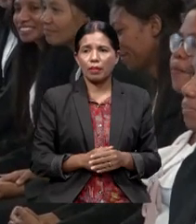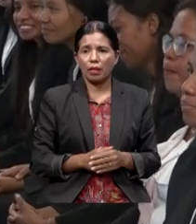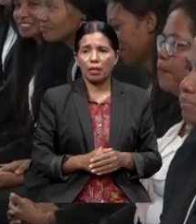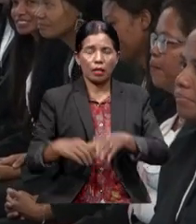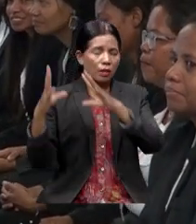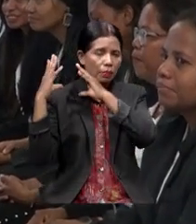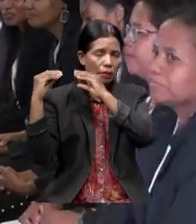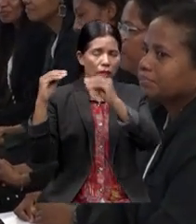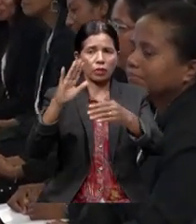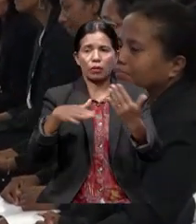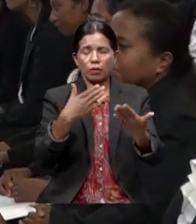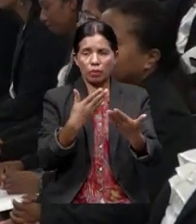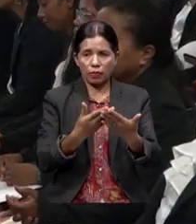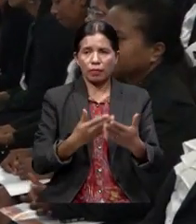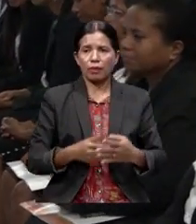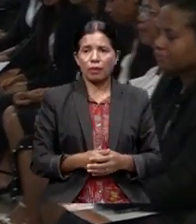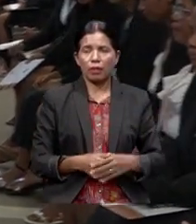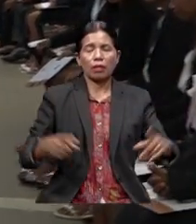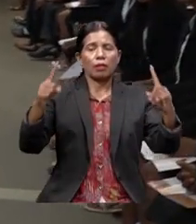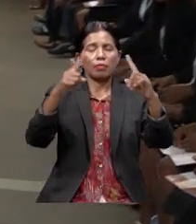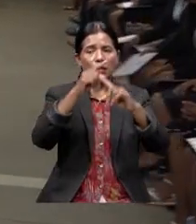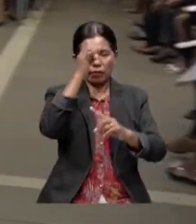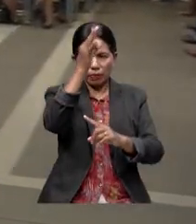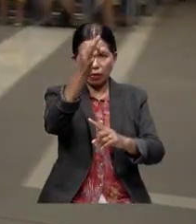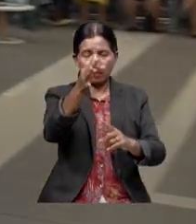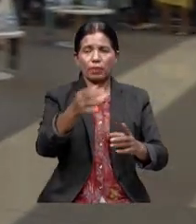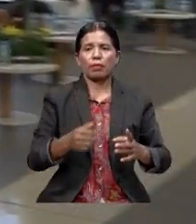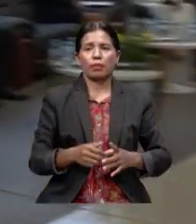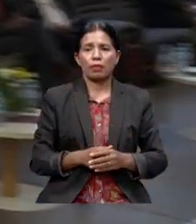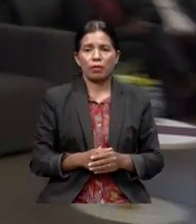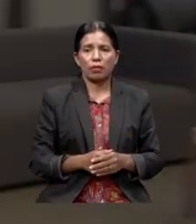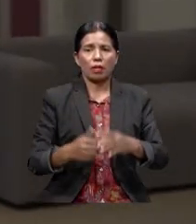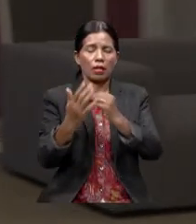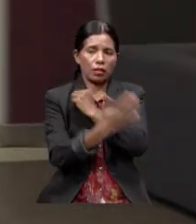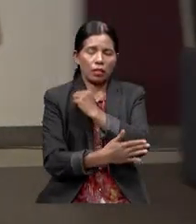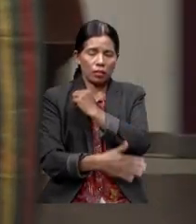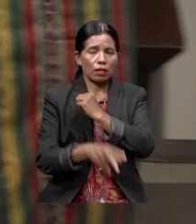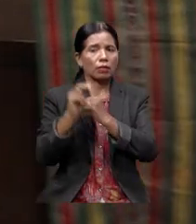esperansa tomat. La futuro la saunine